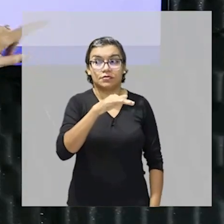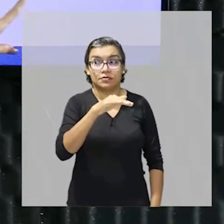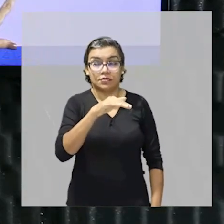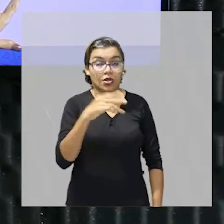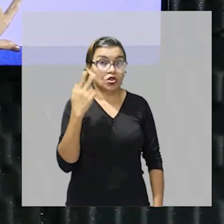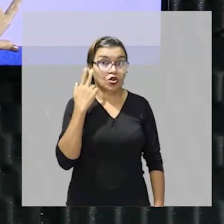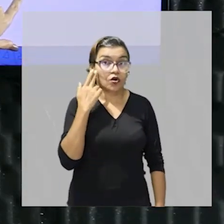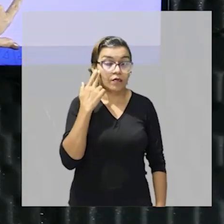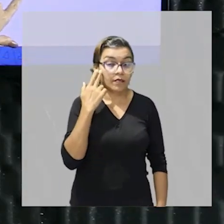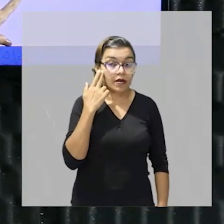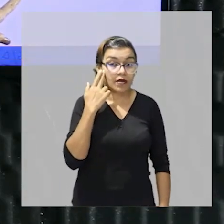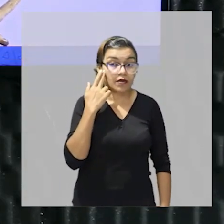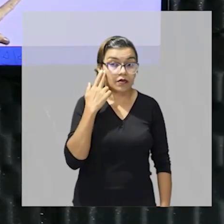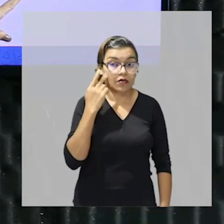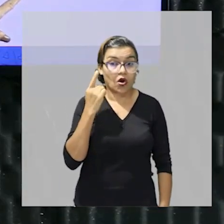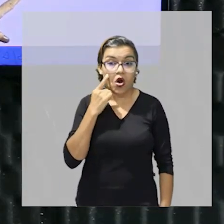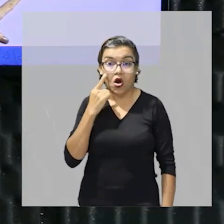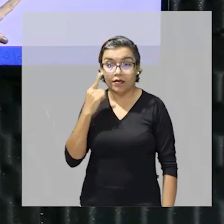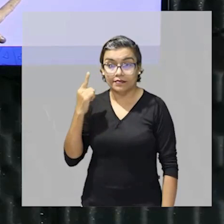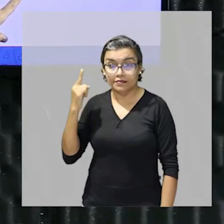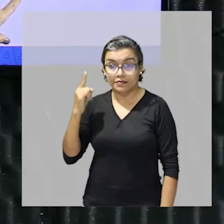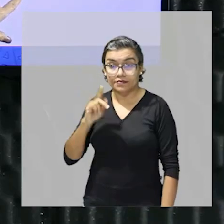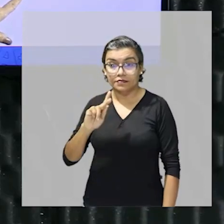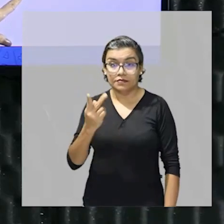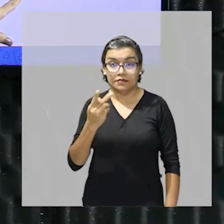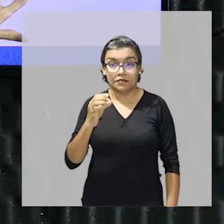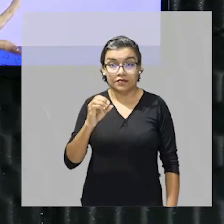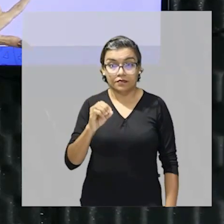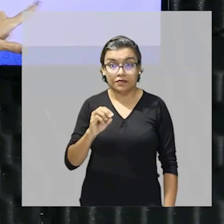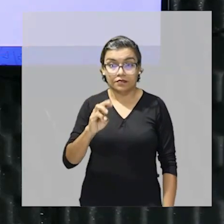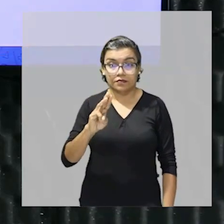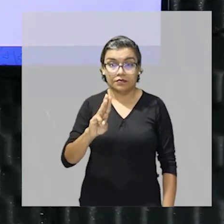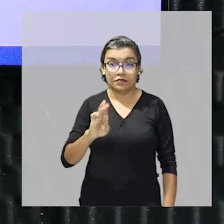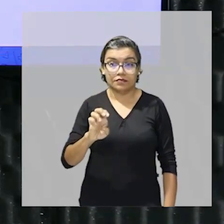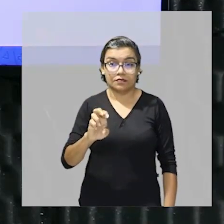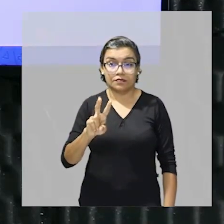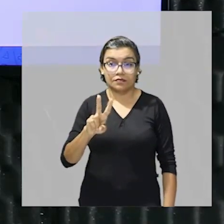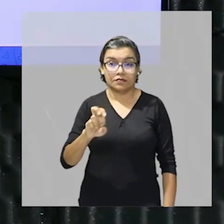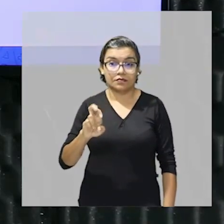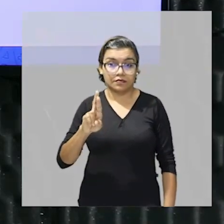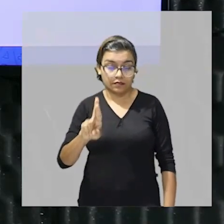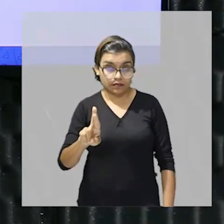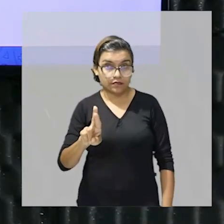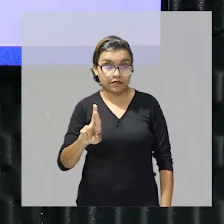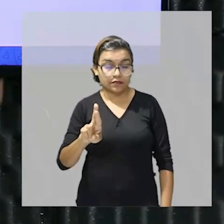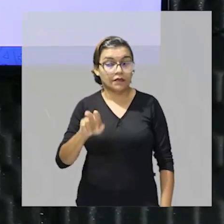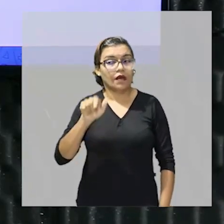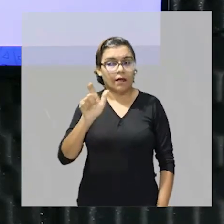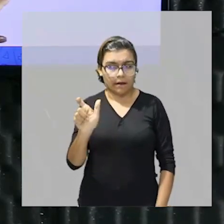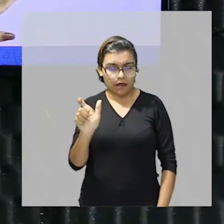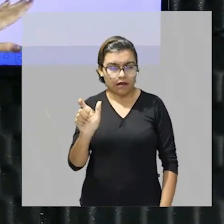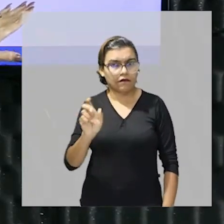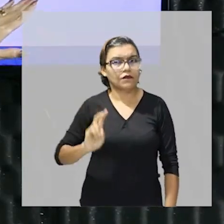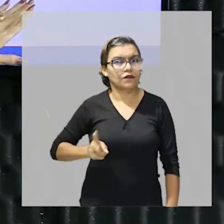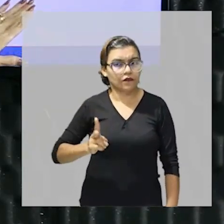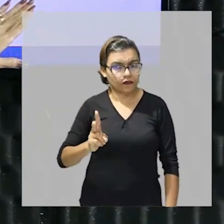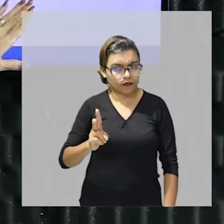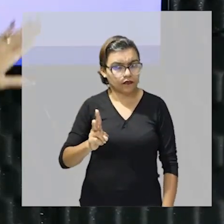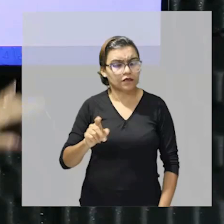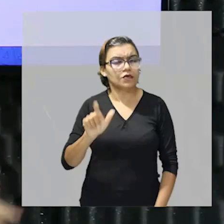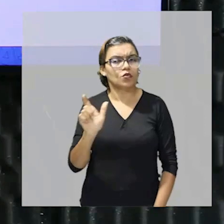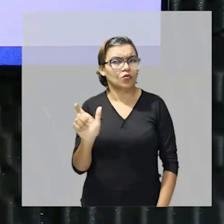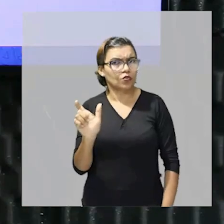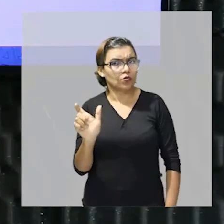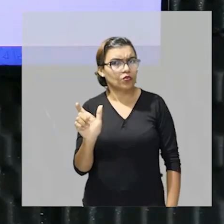contudo, olha o however aqui, ó. Dica para vocês, porque isso aqui tem sido muito frequente na UEMA. A palavra